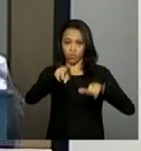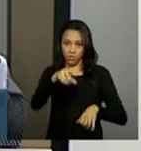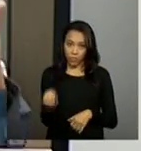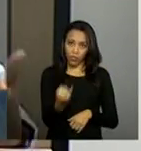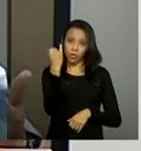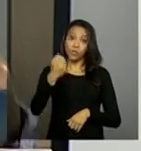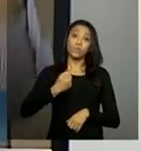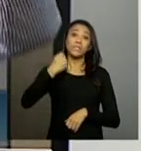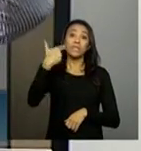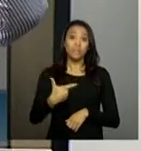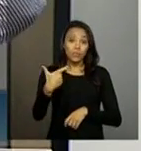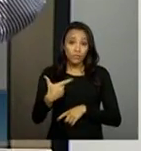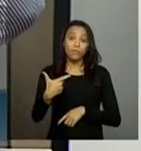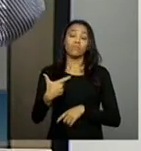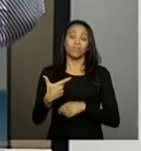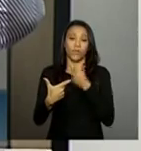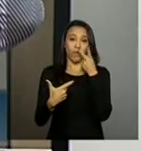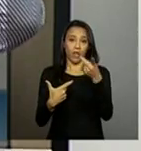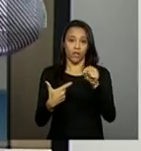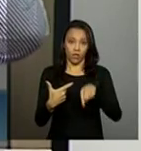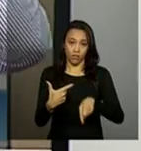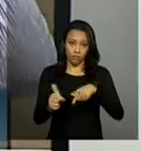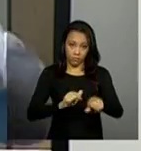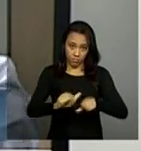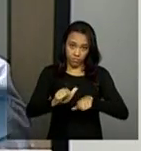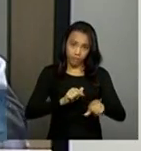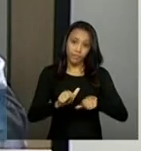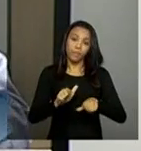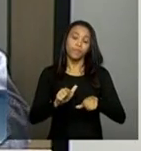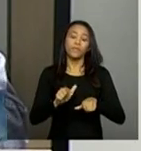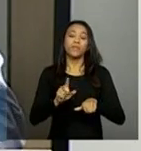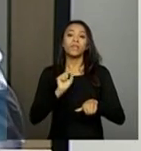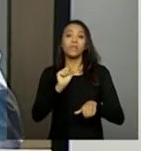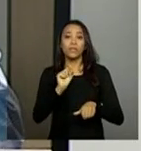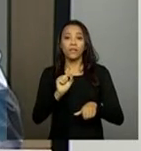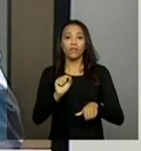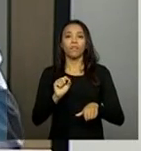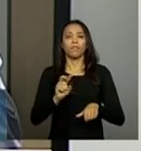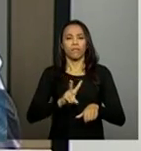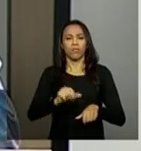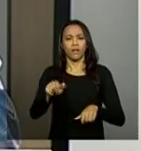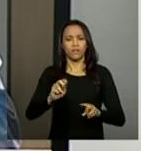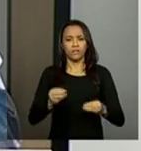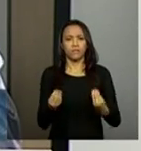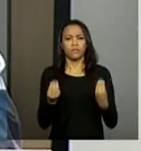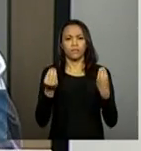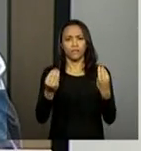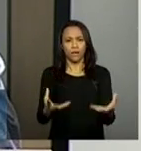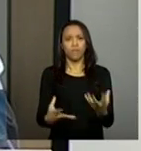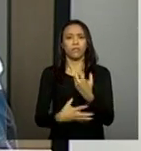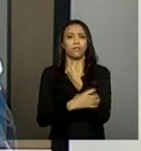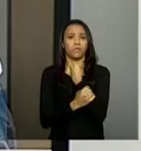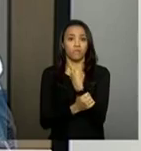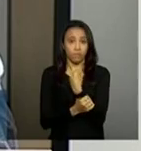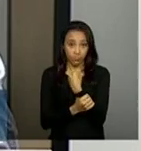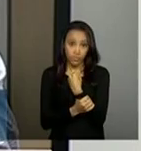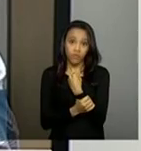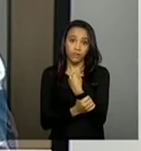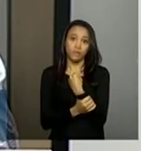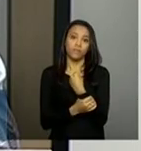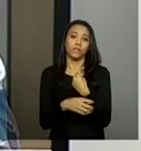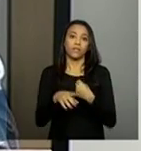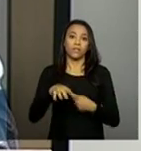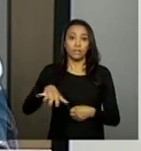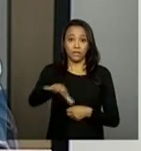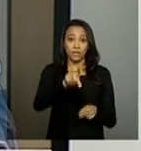E um segundo aspecto desse trabalho é que isso consolida aquilo que Campolina e eu,